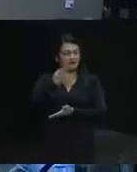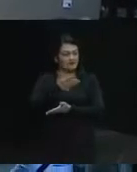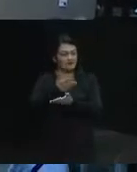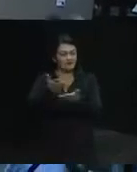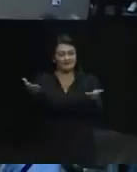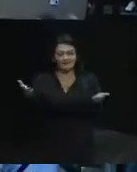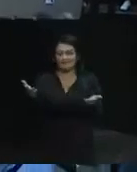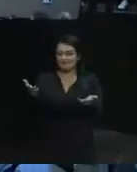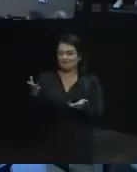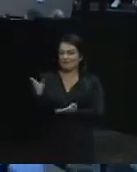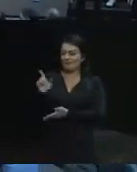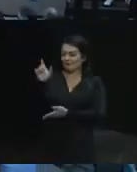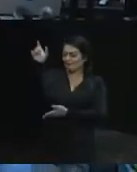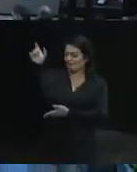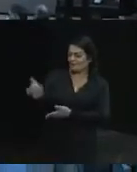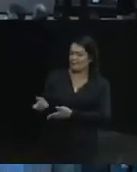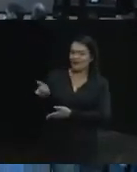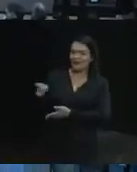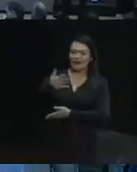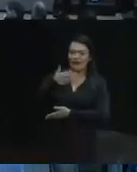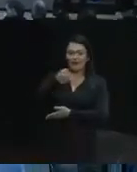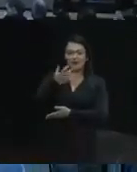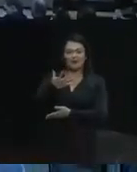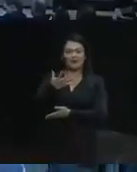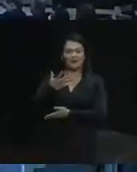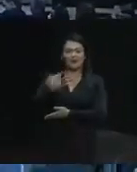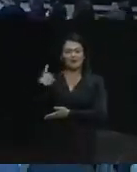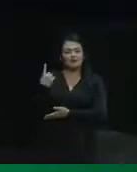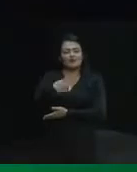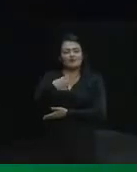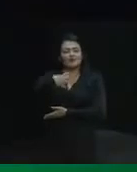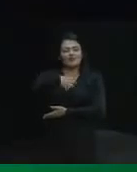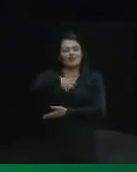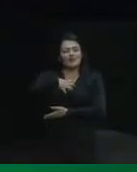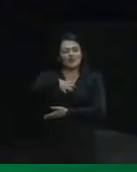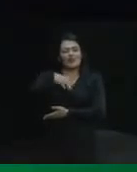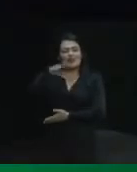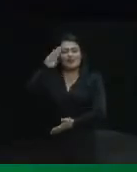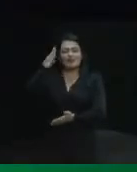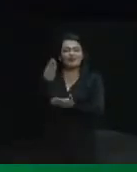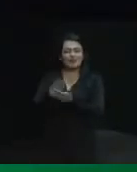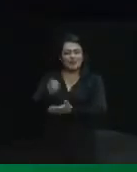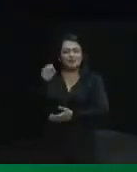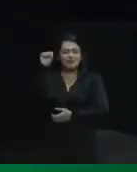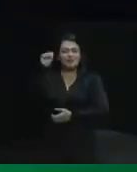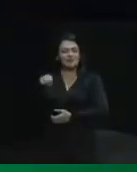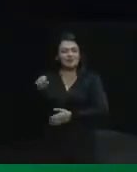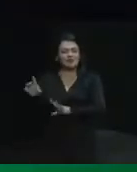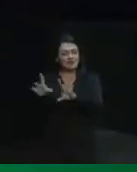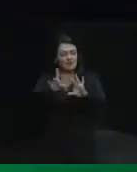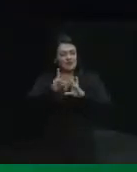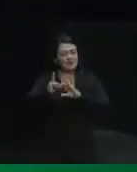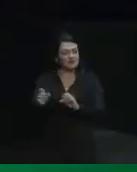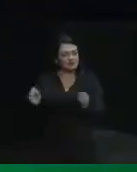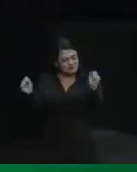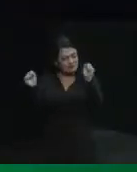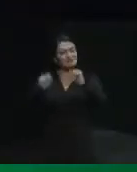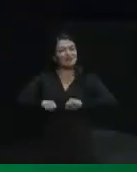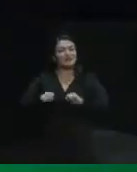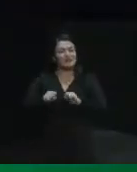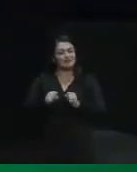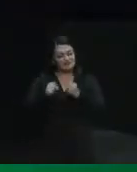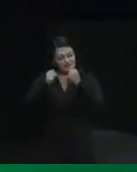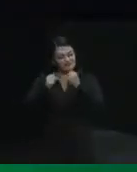Ele nos fez, Ele nos faz voltar a acreditar que sim, juntos podemos mudar o Brasil para